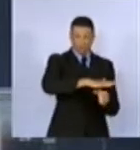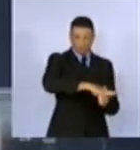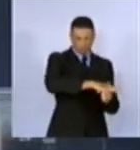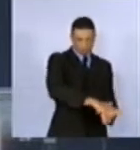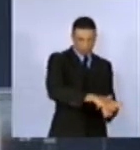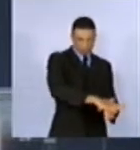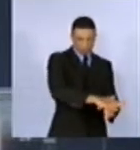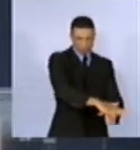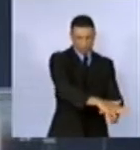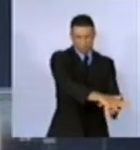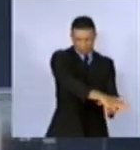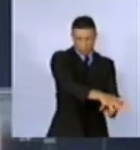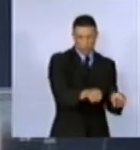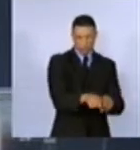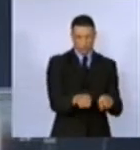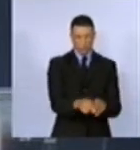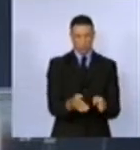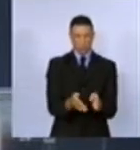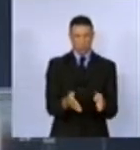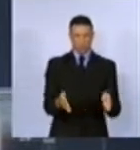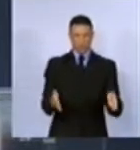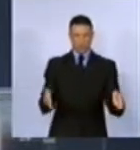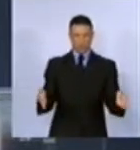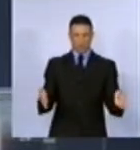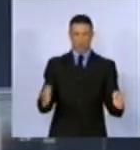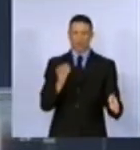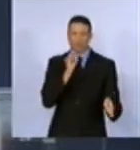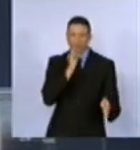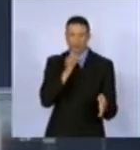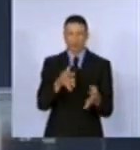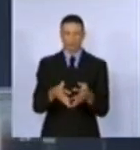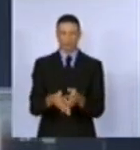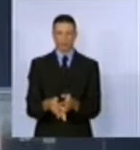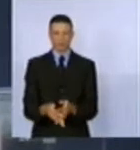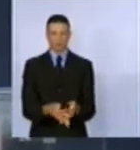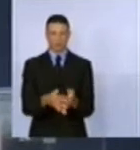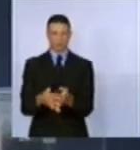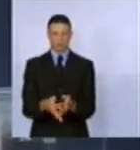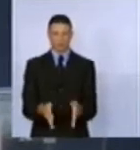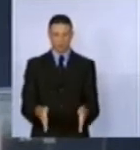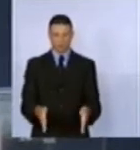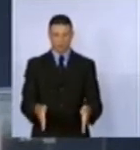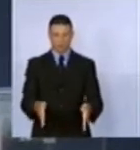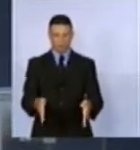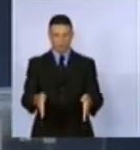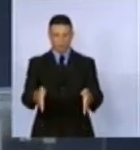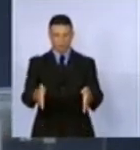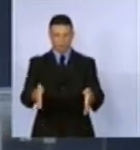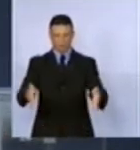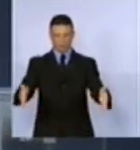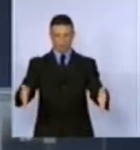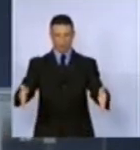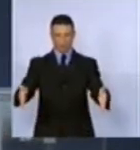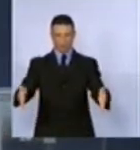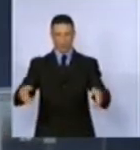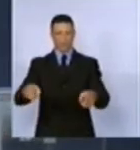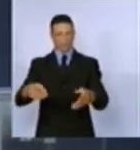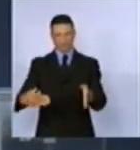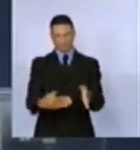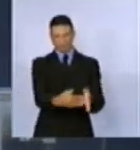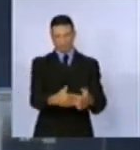dos solos a largura das bitolas também é outro aspecto é limitador né das melhores práticas e